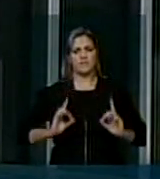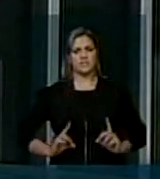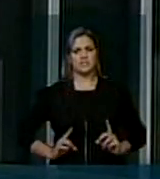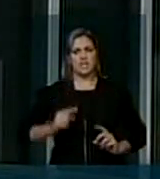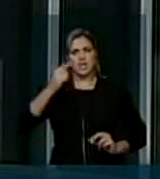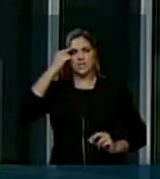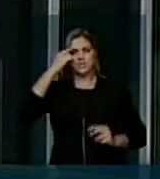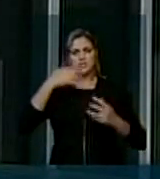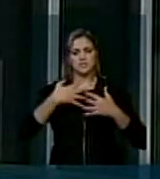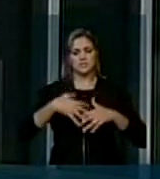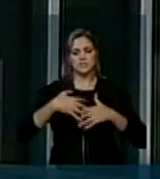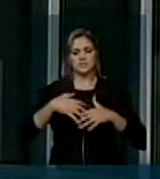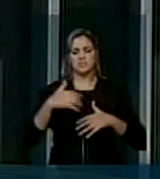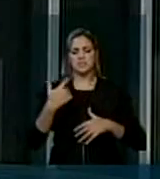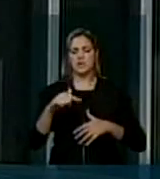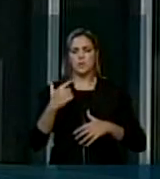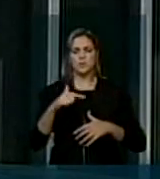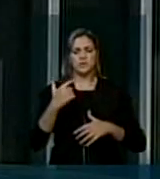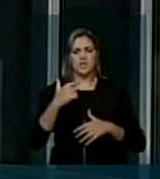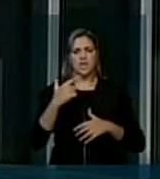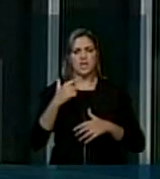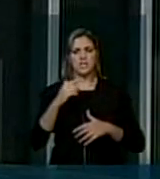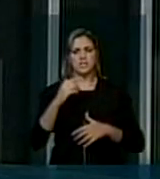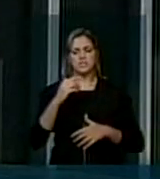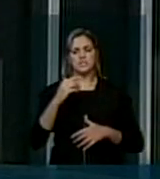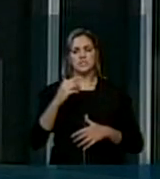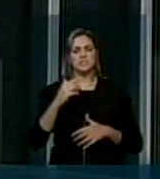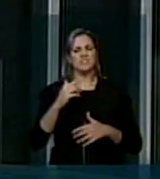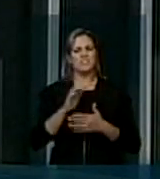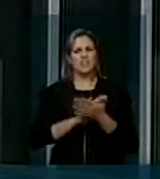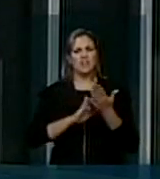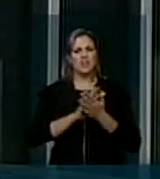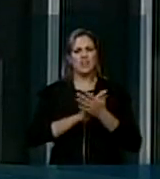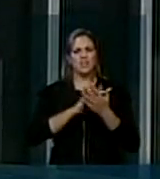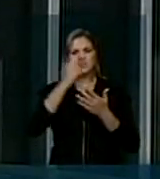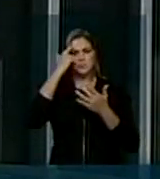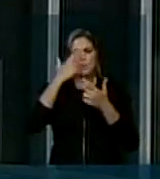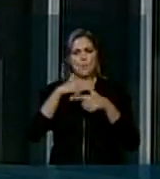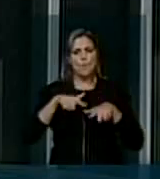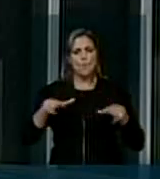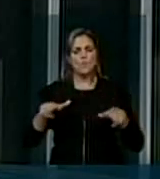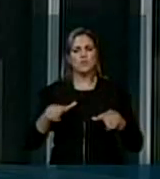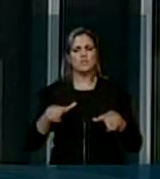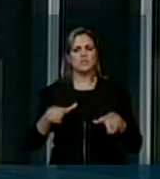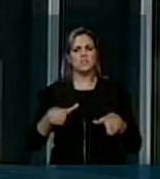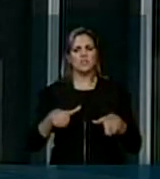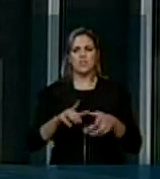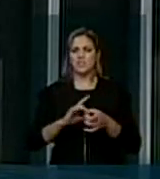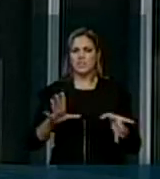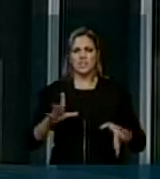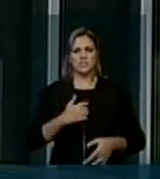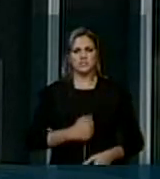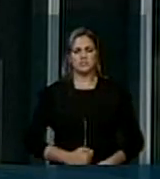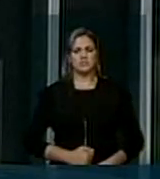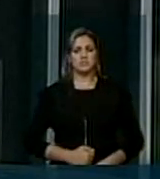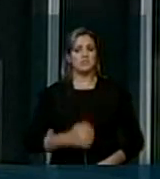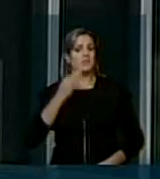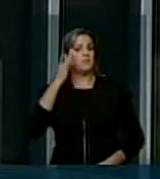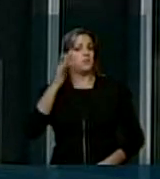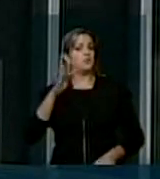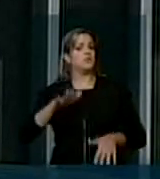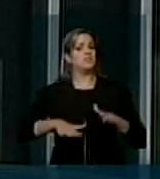Mas daqui a pouco nós vamos permitir que sejam eliminados os indesejáveis com síndrome de